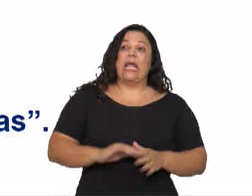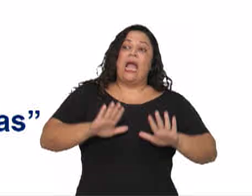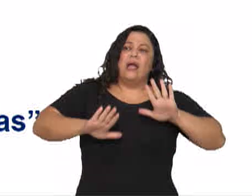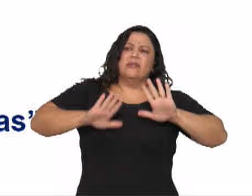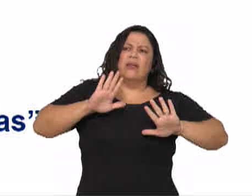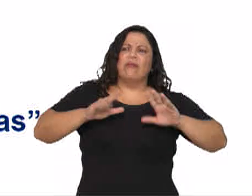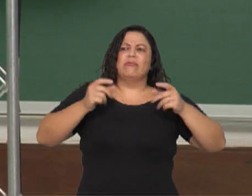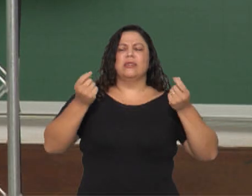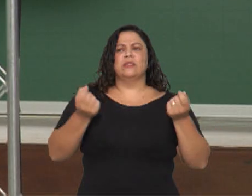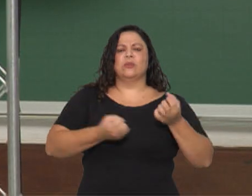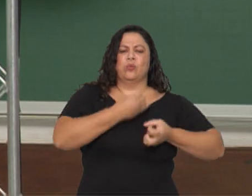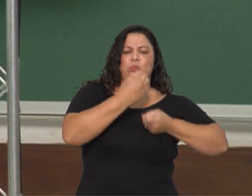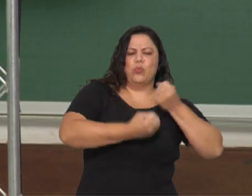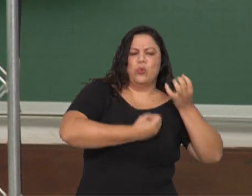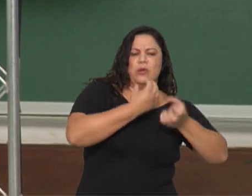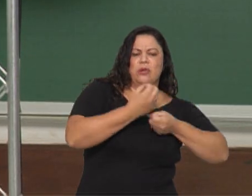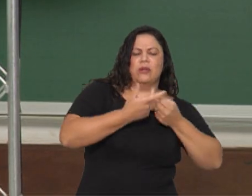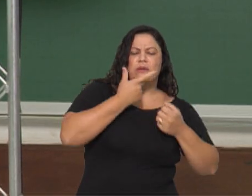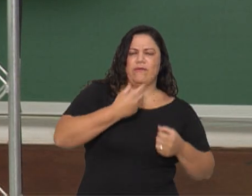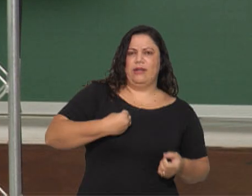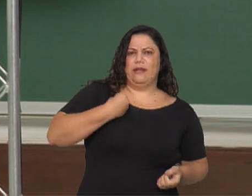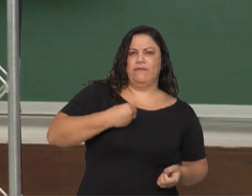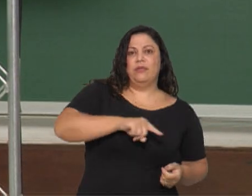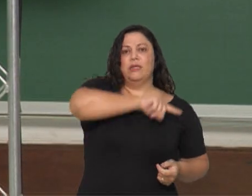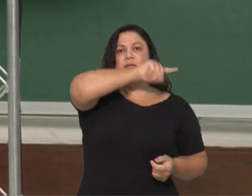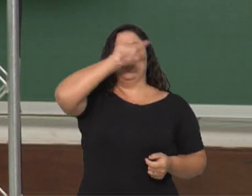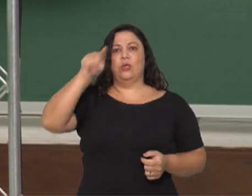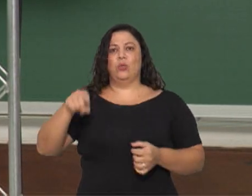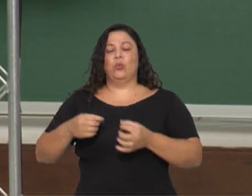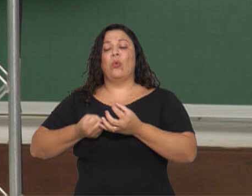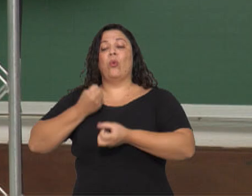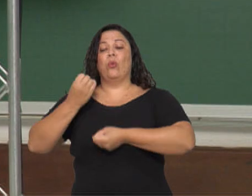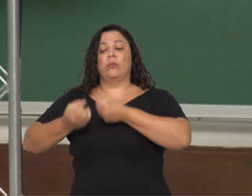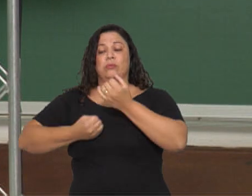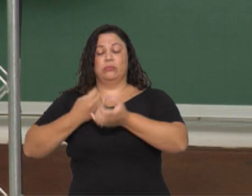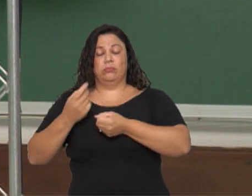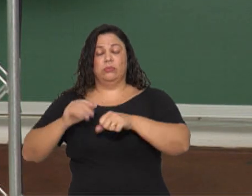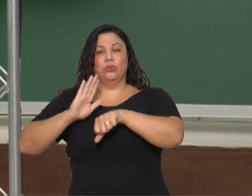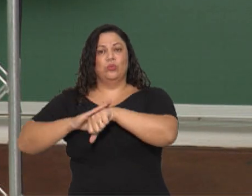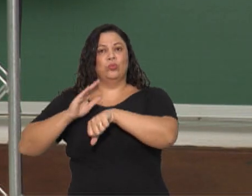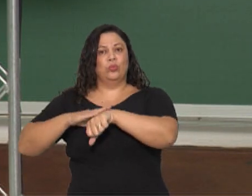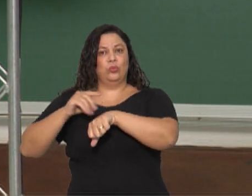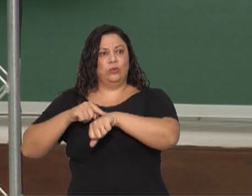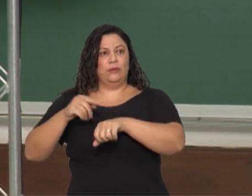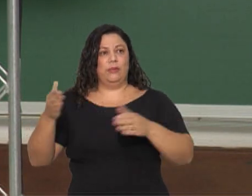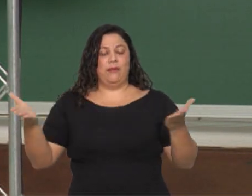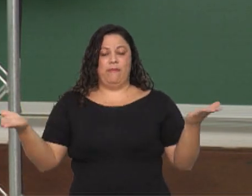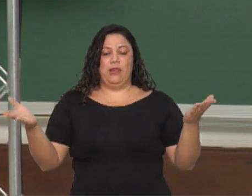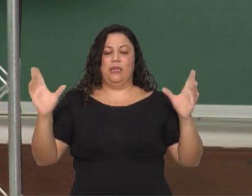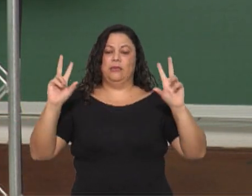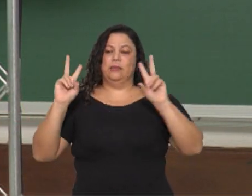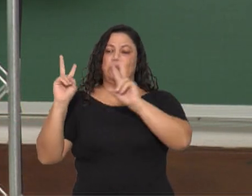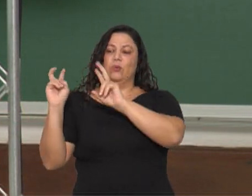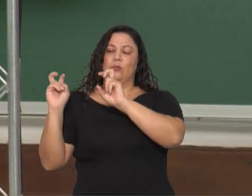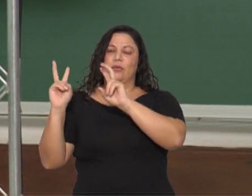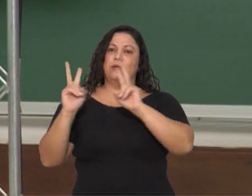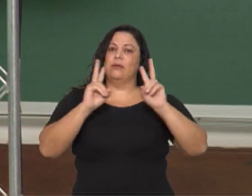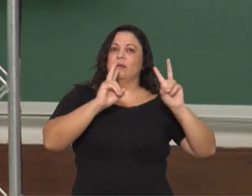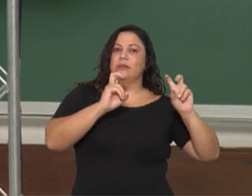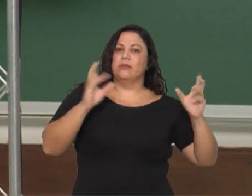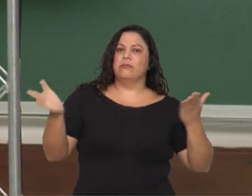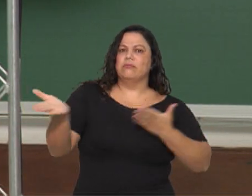um poema fala mais da vida e o outro especificamente do tempo, mas são temas que se conversam. O tempo atrelado à condição